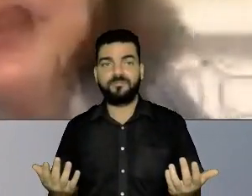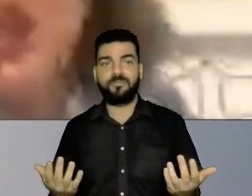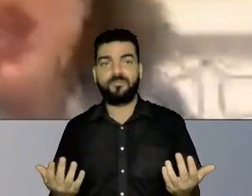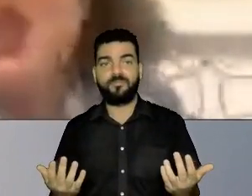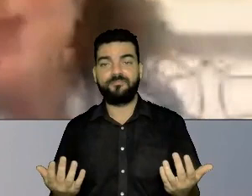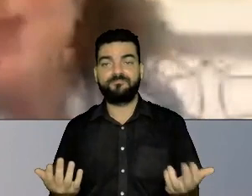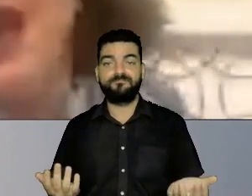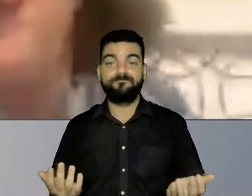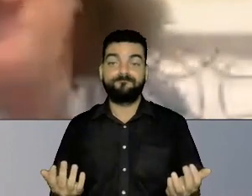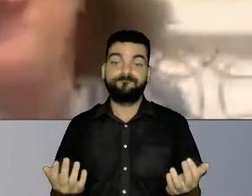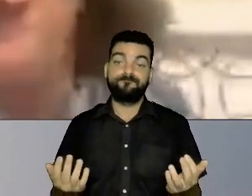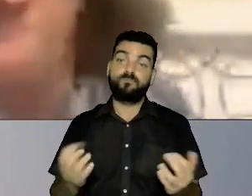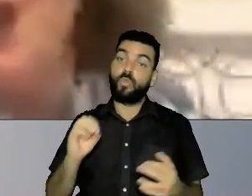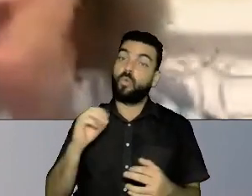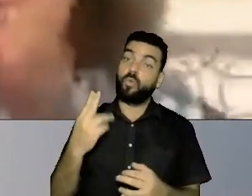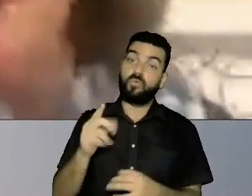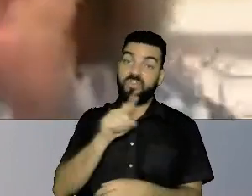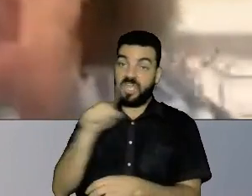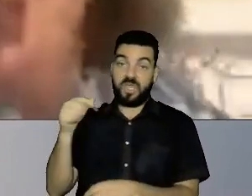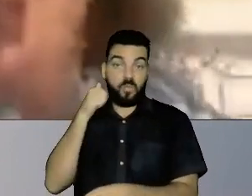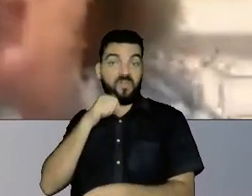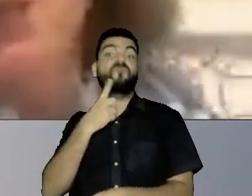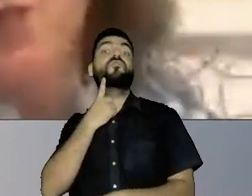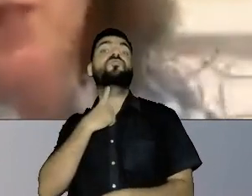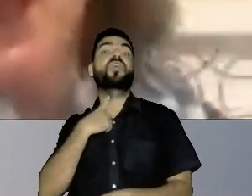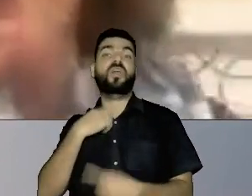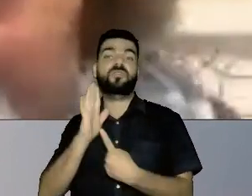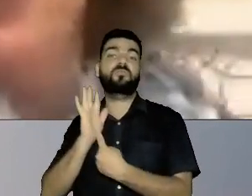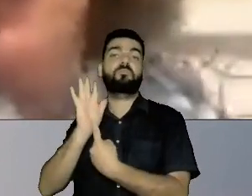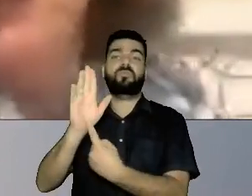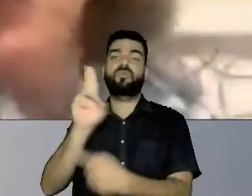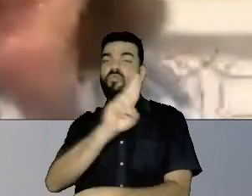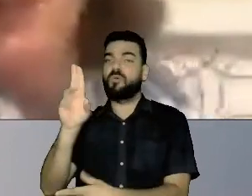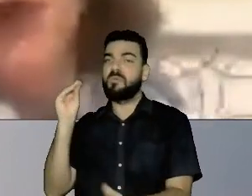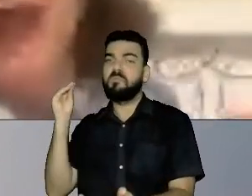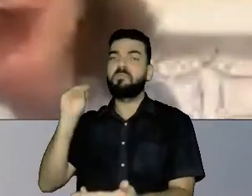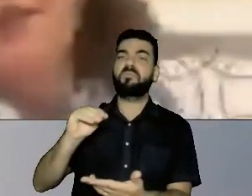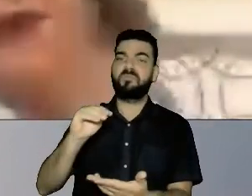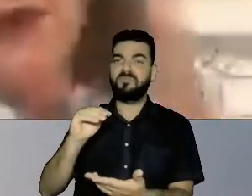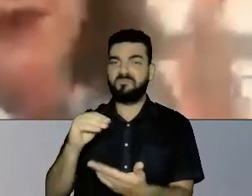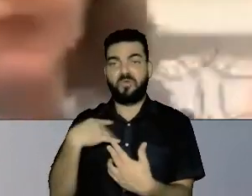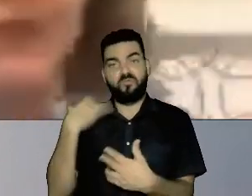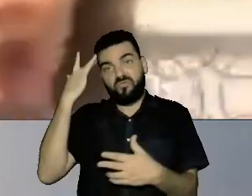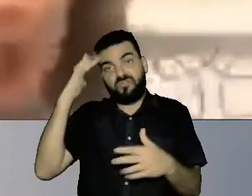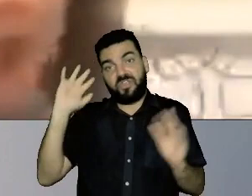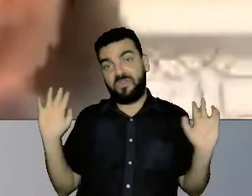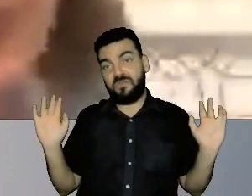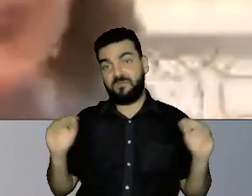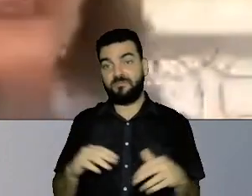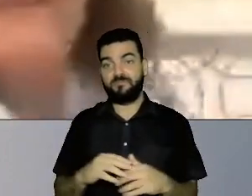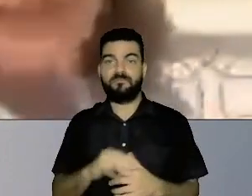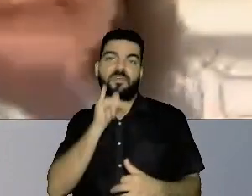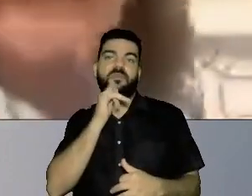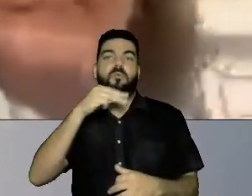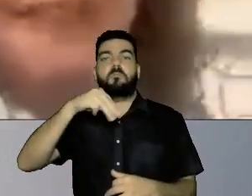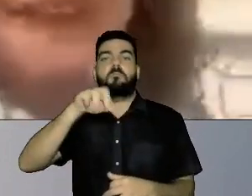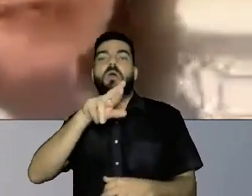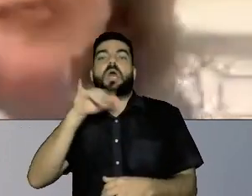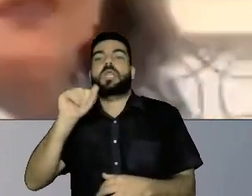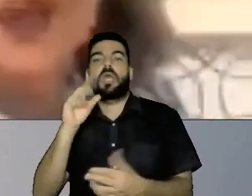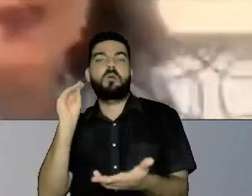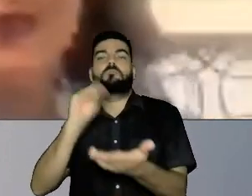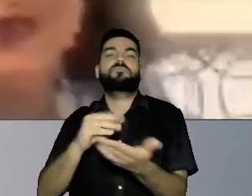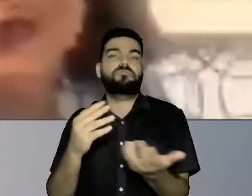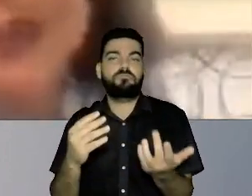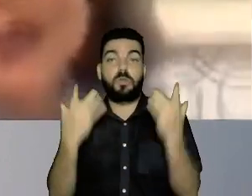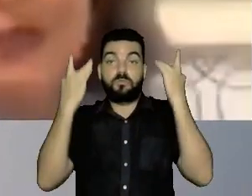sei se elas têm essa obrigação como grafiteiras, de botar lá Maria Cristina, né? Então,